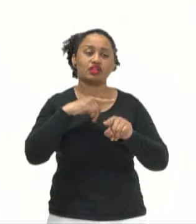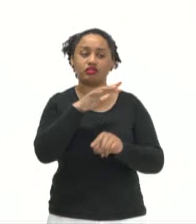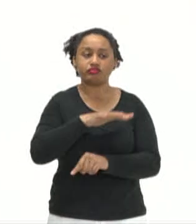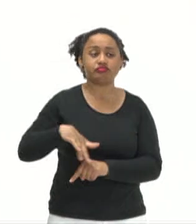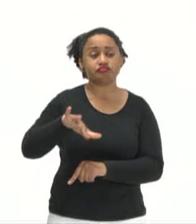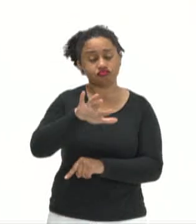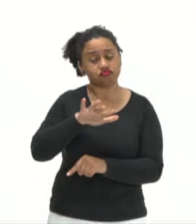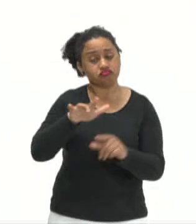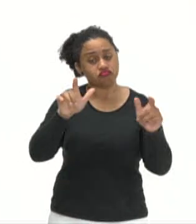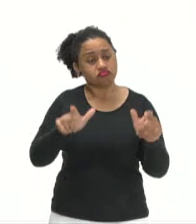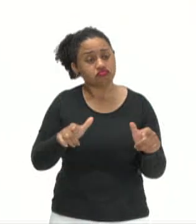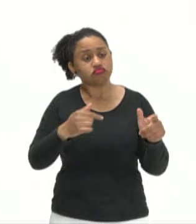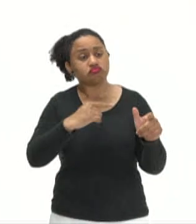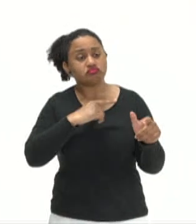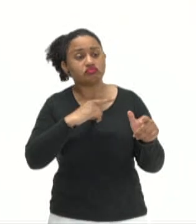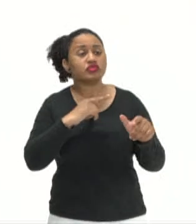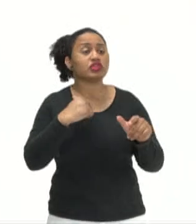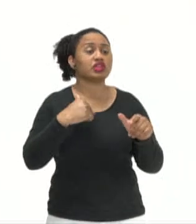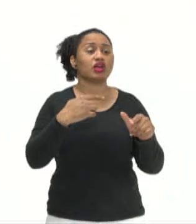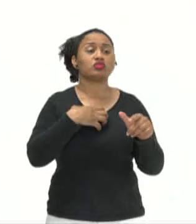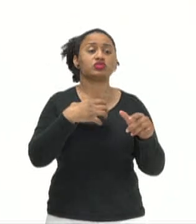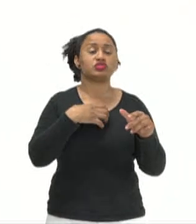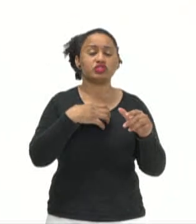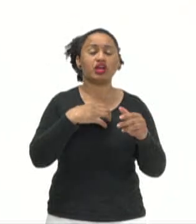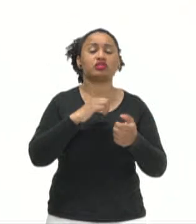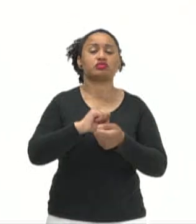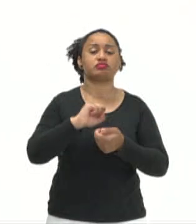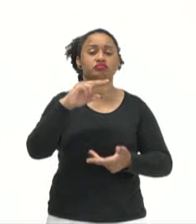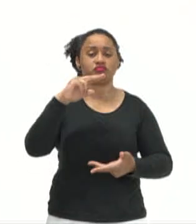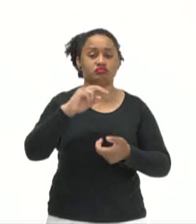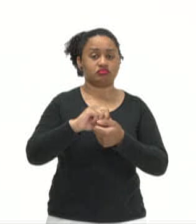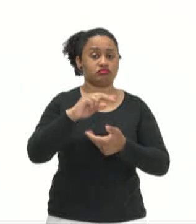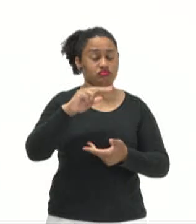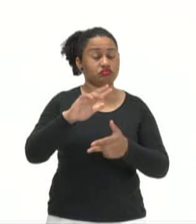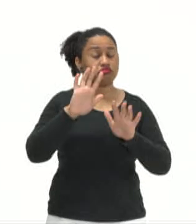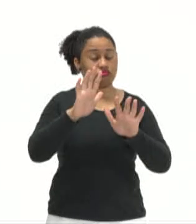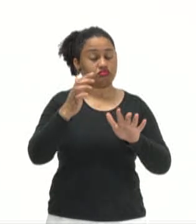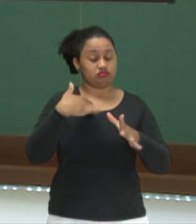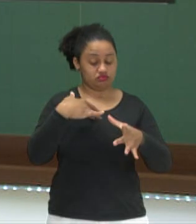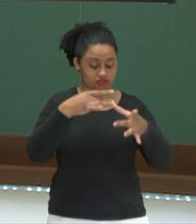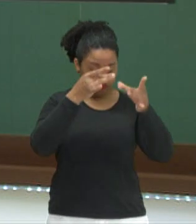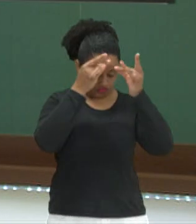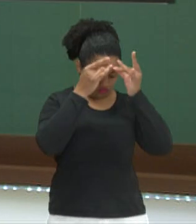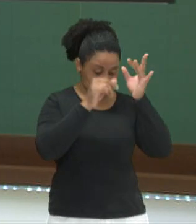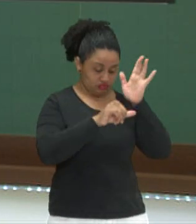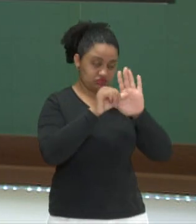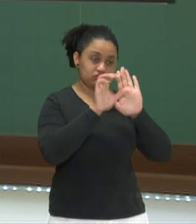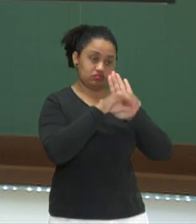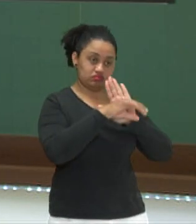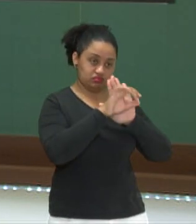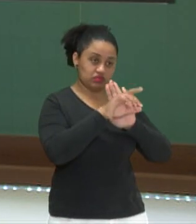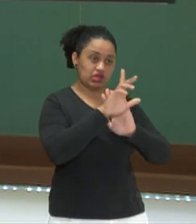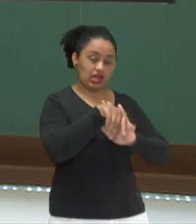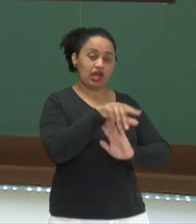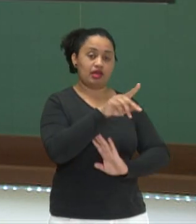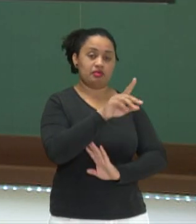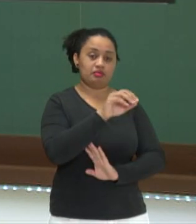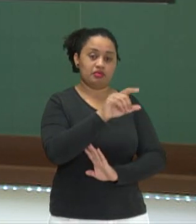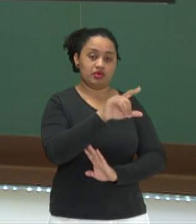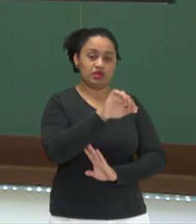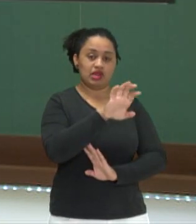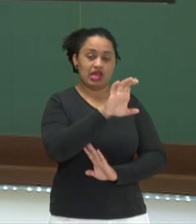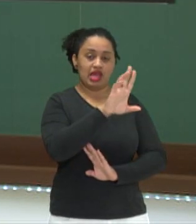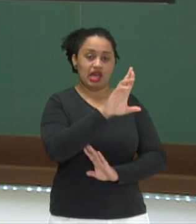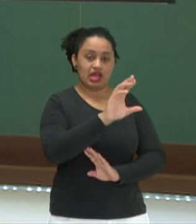em que vivemos que têm a forma de poliedros. Então, já fixamos o primeiro conceito. O prisma é um